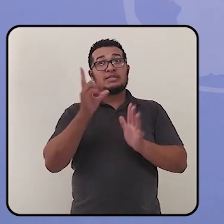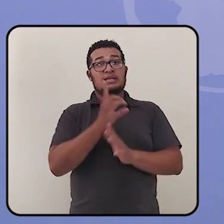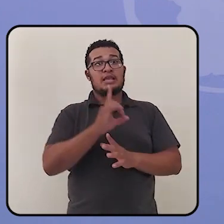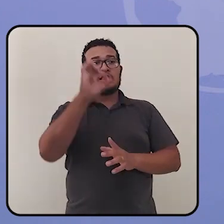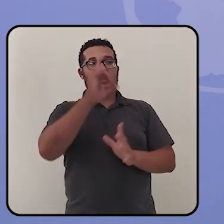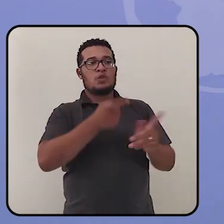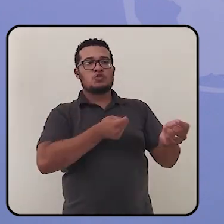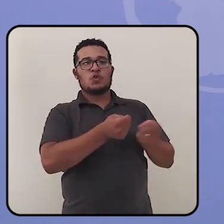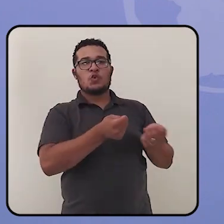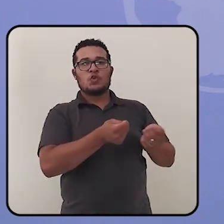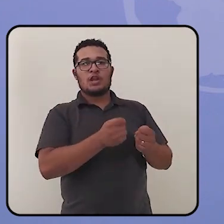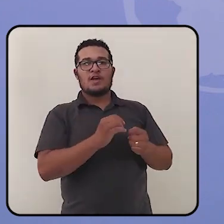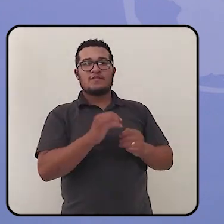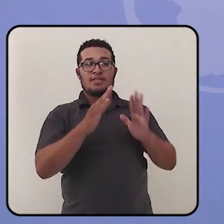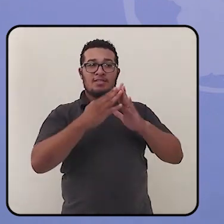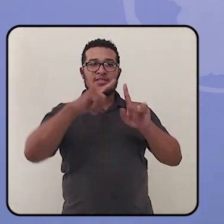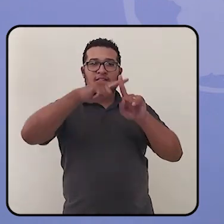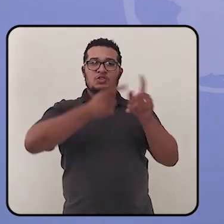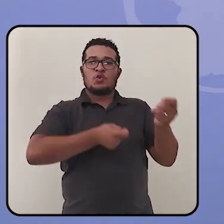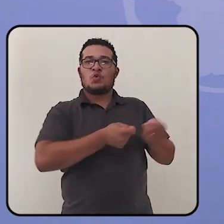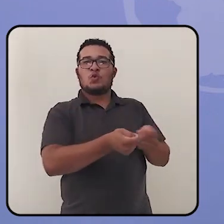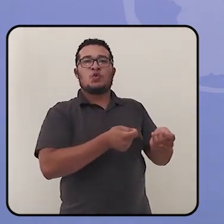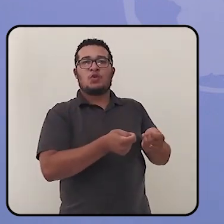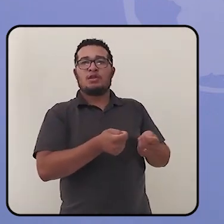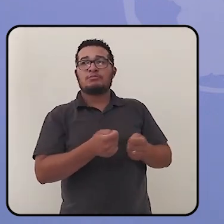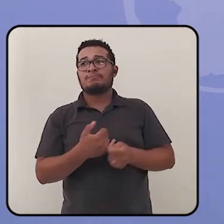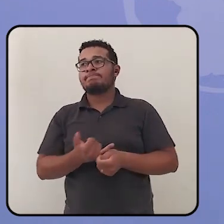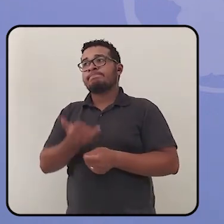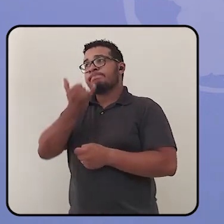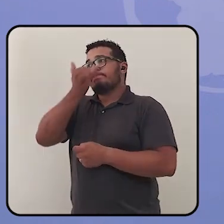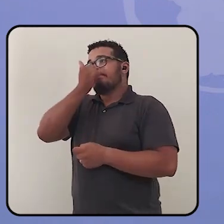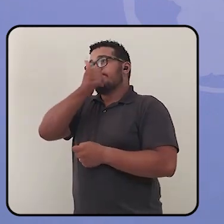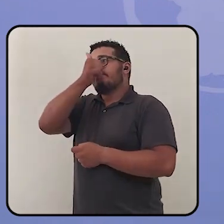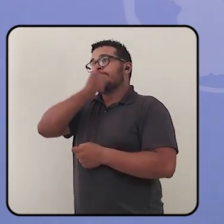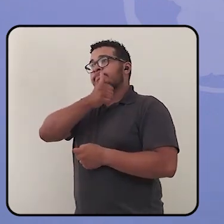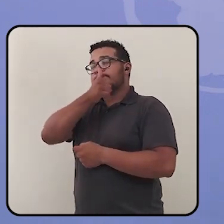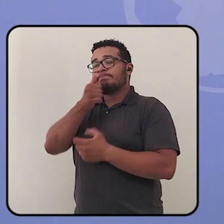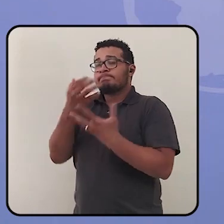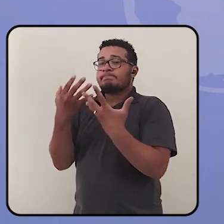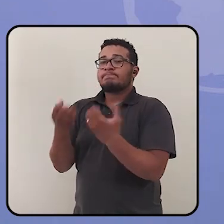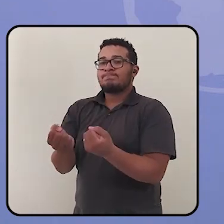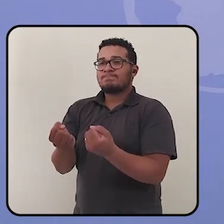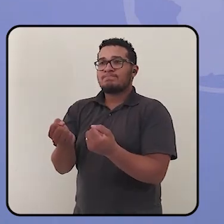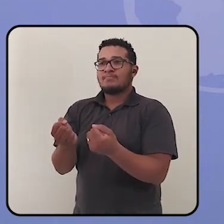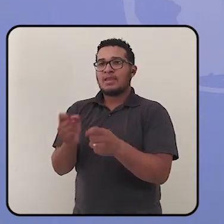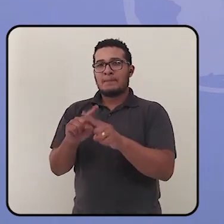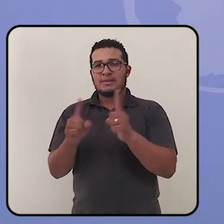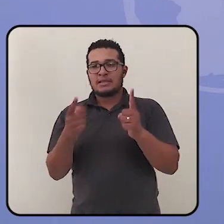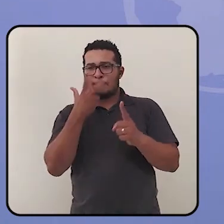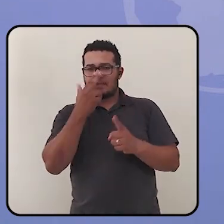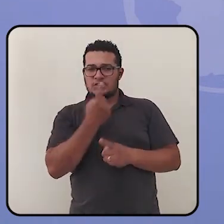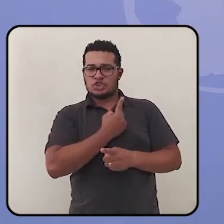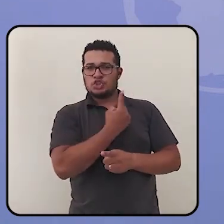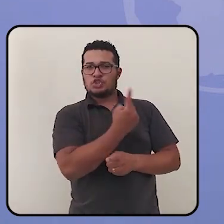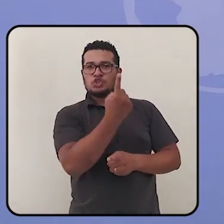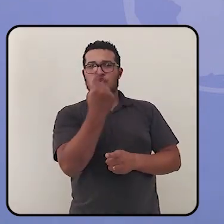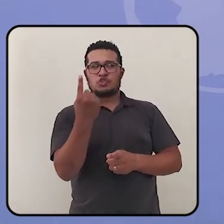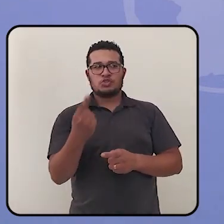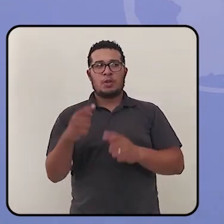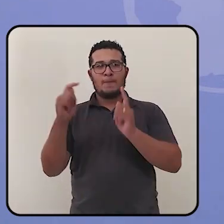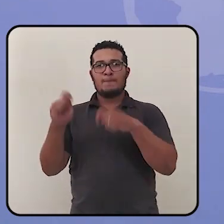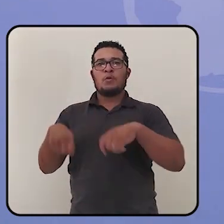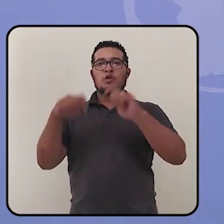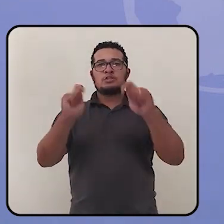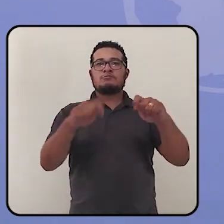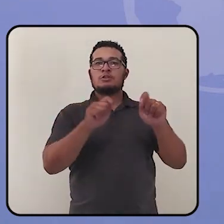acontecia ele tinha que aceitar ele não poderia mudar a sua sorte e agora esse individualismo facilitou